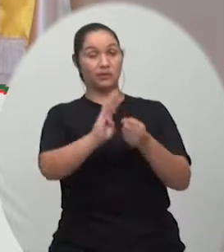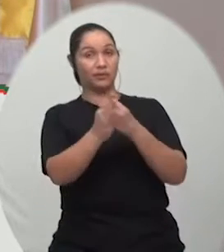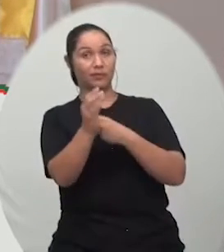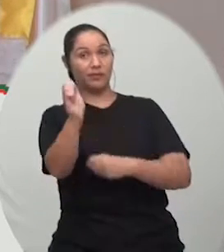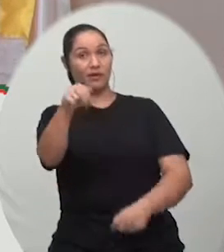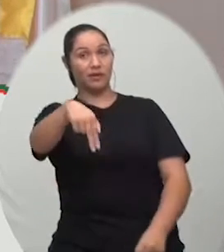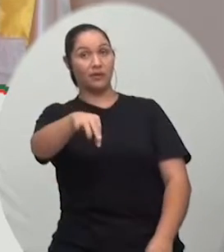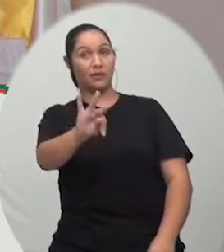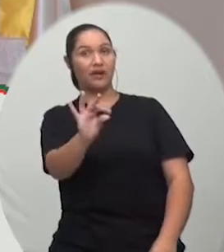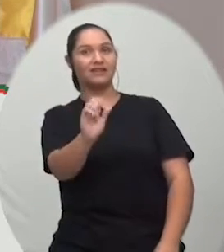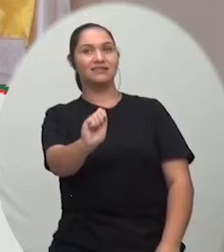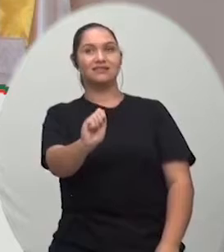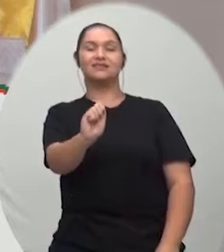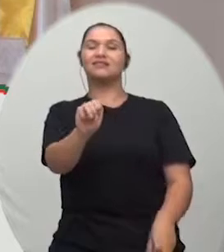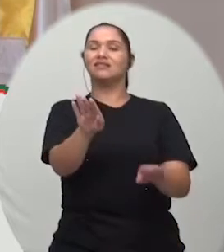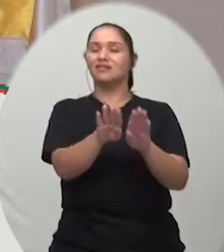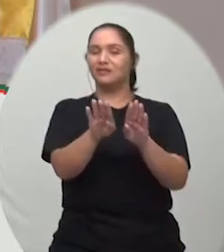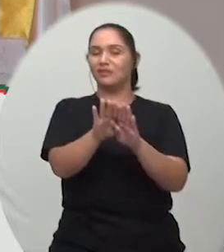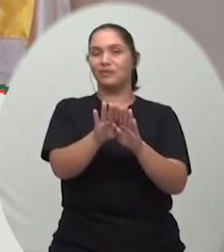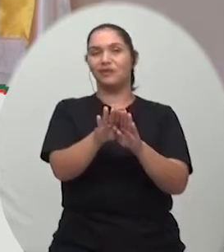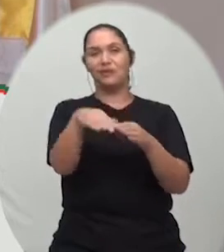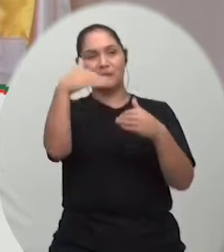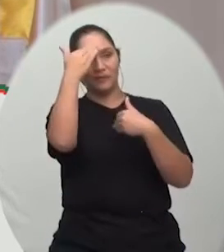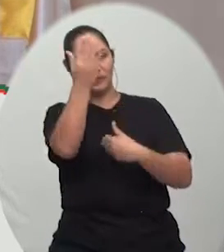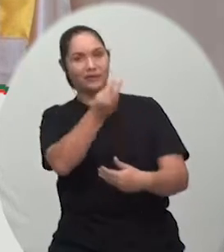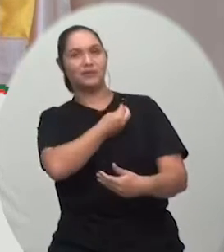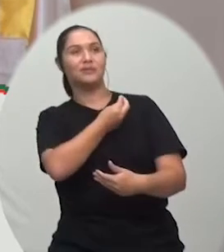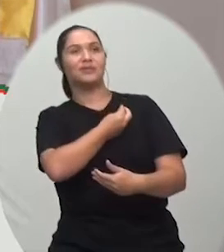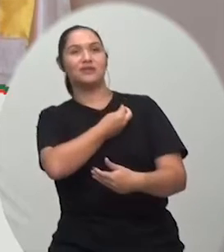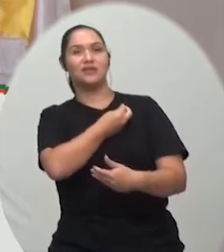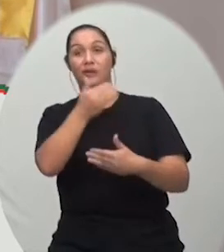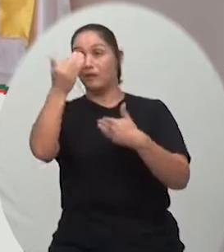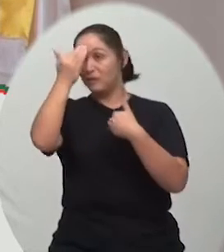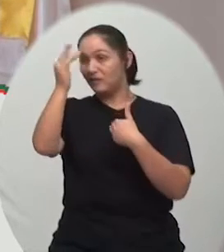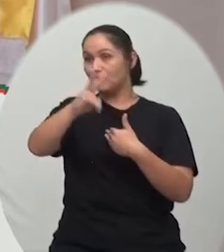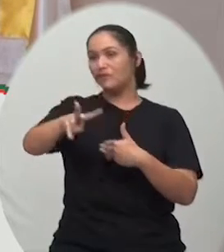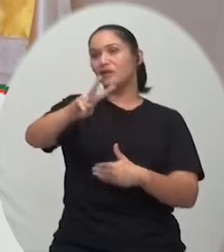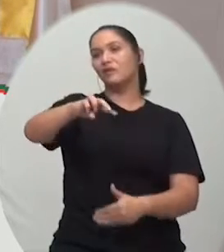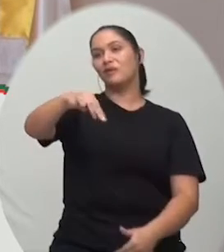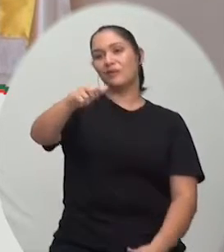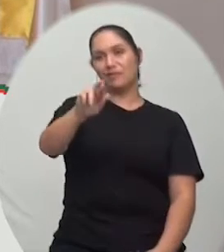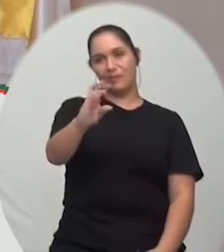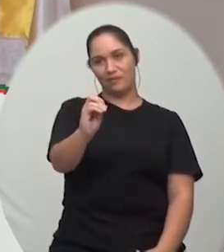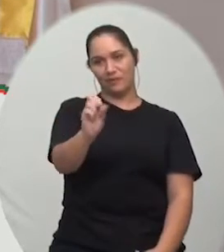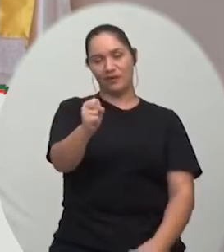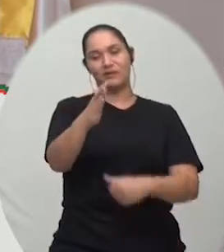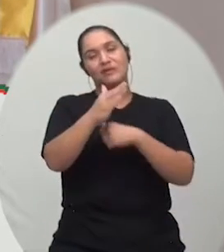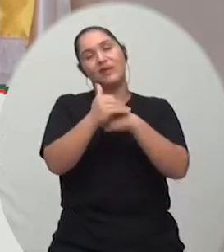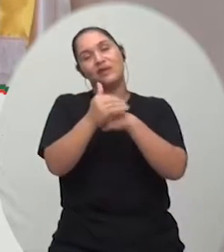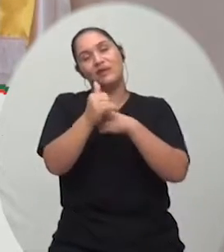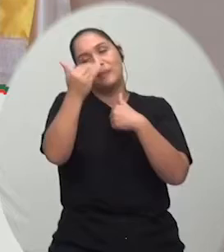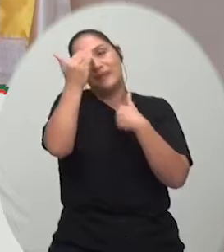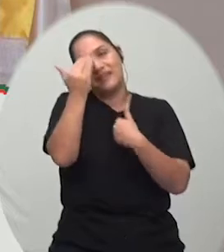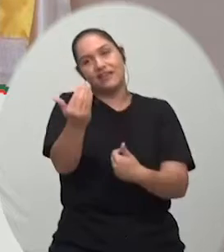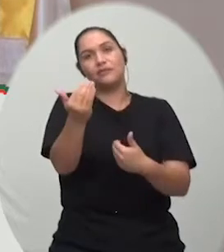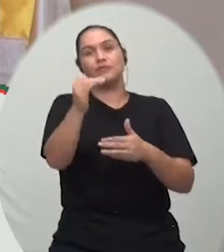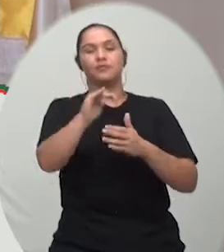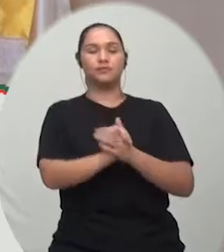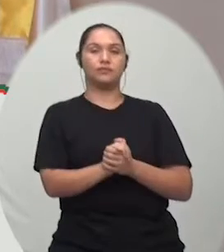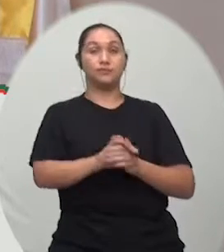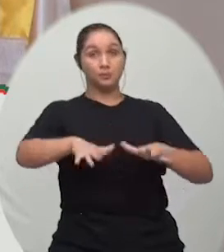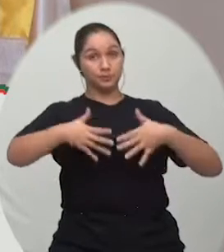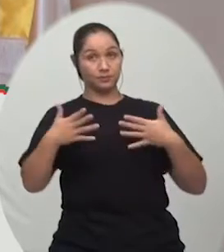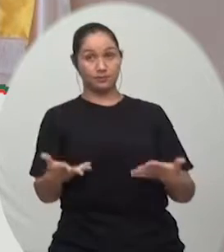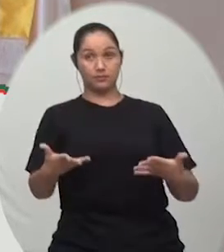todos os demais que estão acompanhando o nosso trabalho. Obrigado, vereador Marcos, pelo carinho e pelo nos dar o seu tempo.